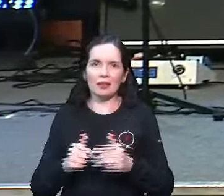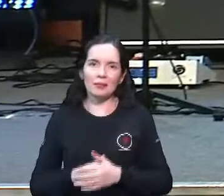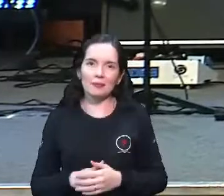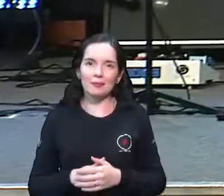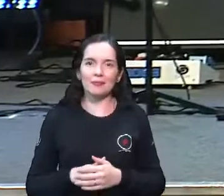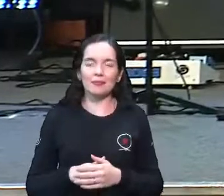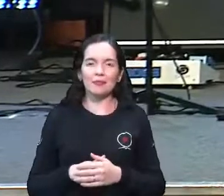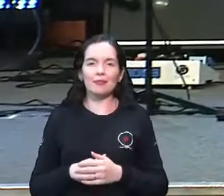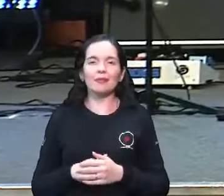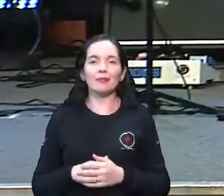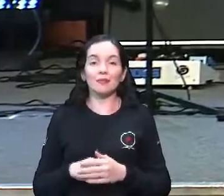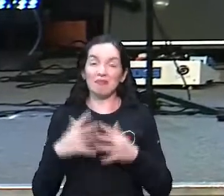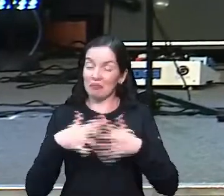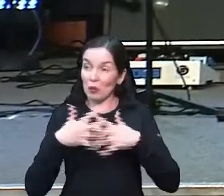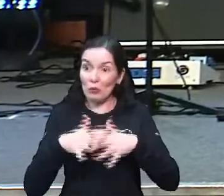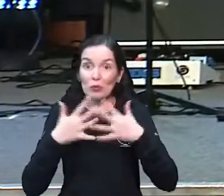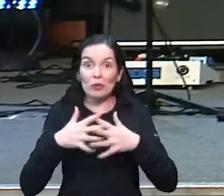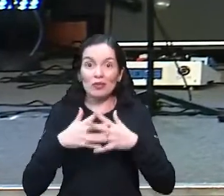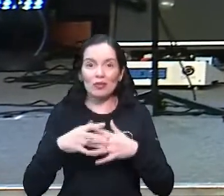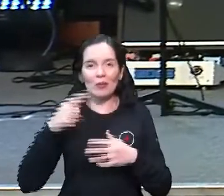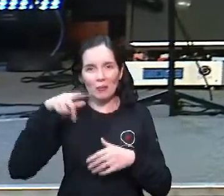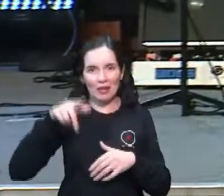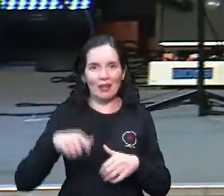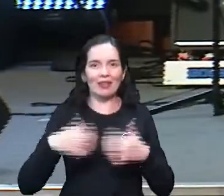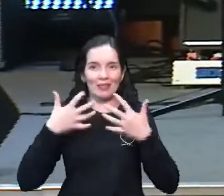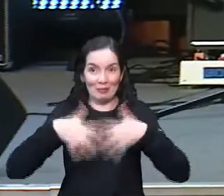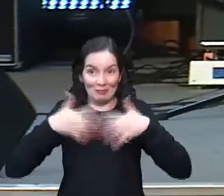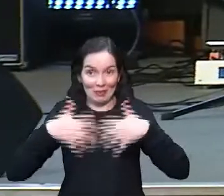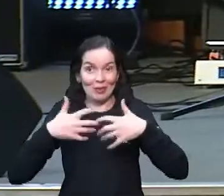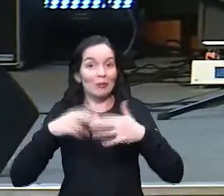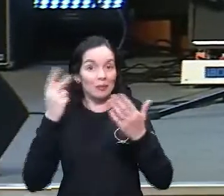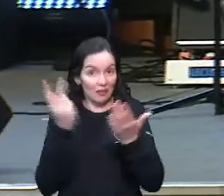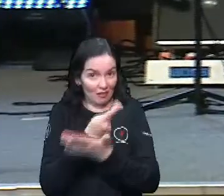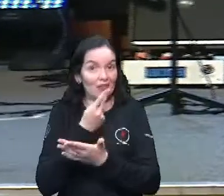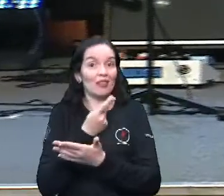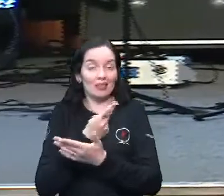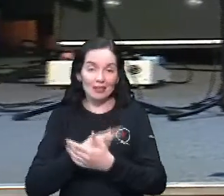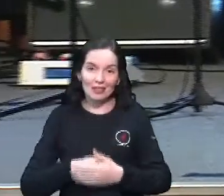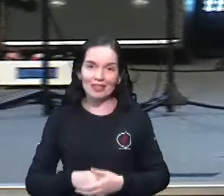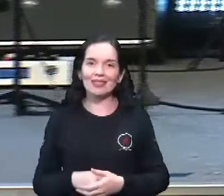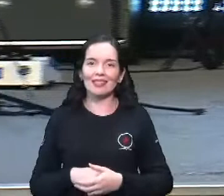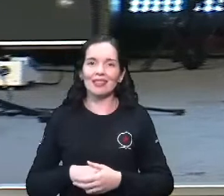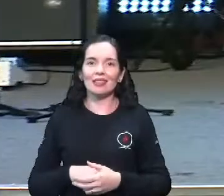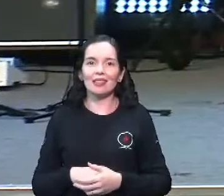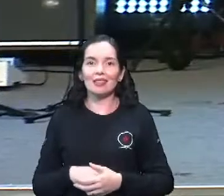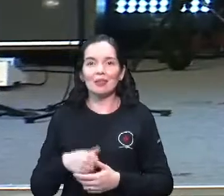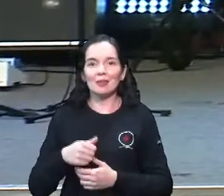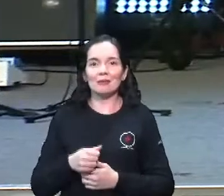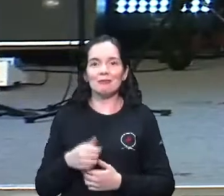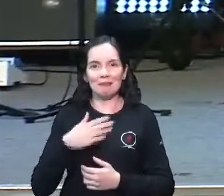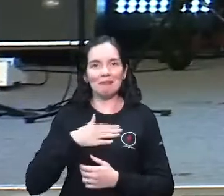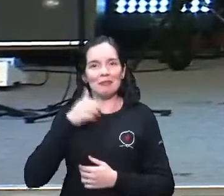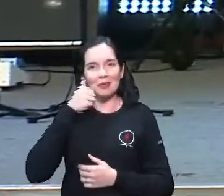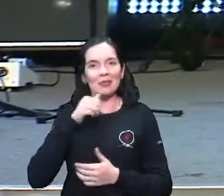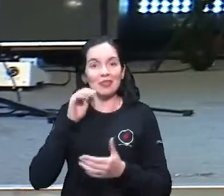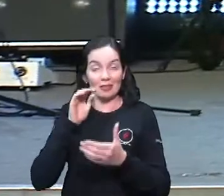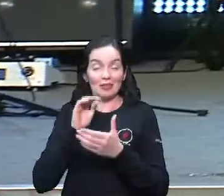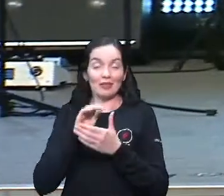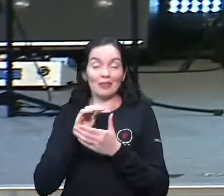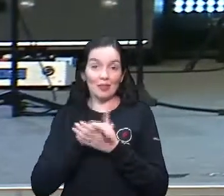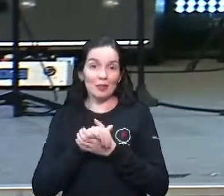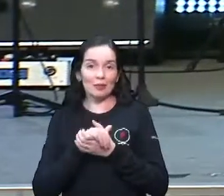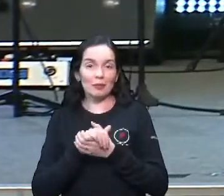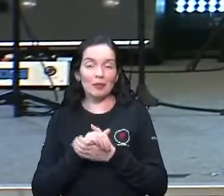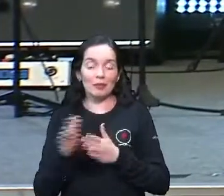sei que você não sabe o que eu estou falando, mas em Petrópolis acontece isso, mas aí o que acontece, a Raquel, teve um tempo na nossa